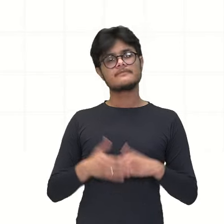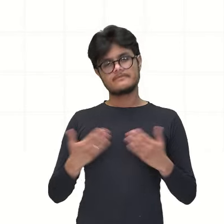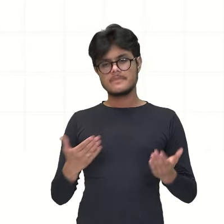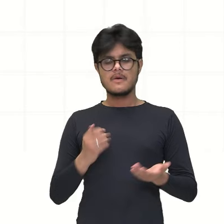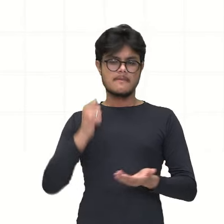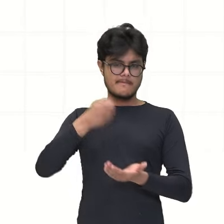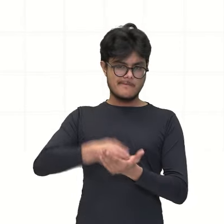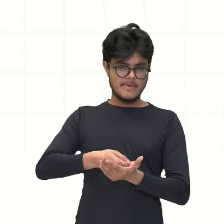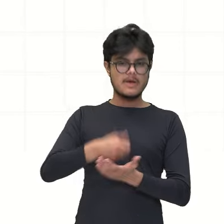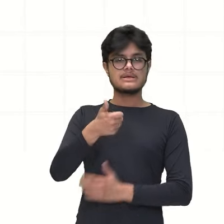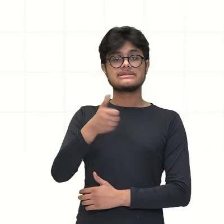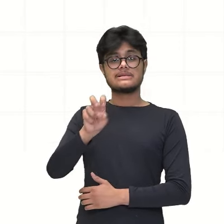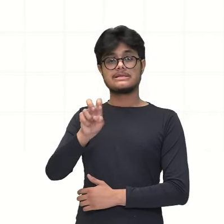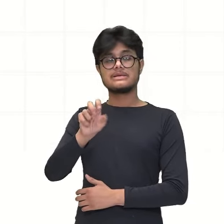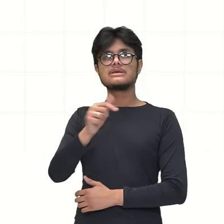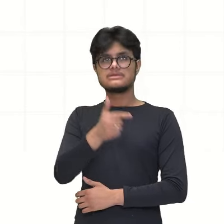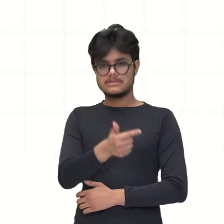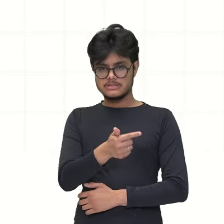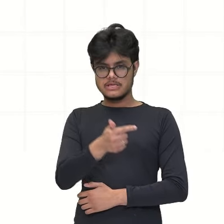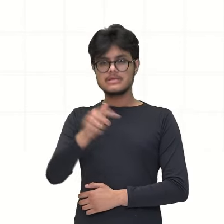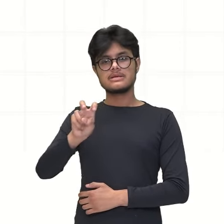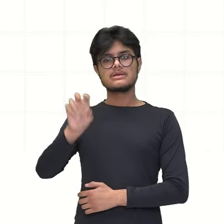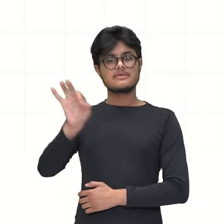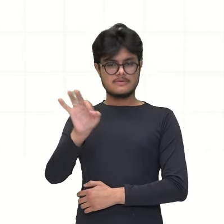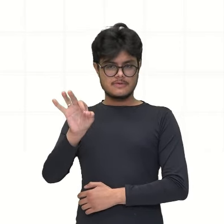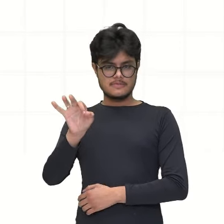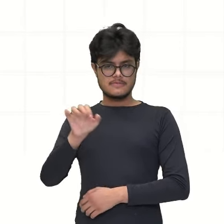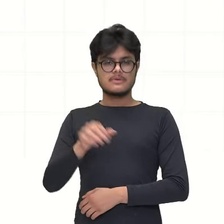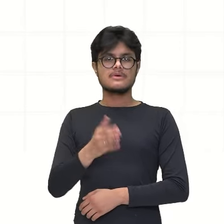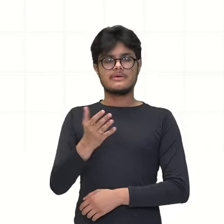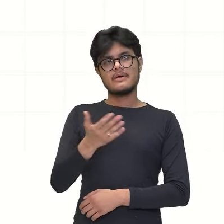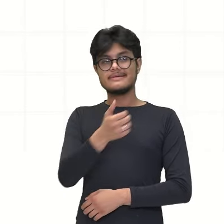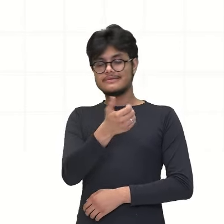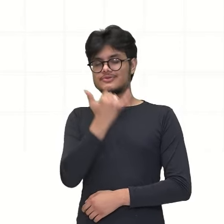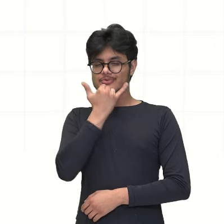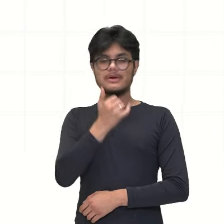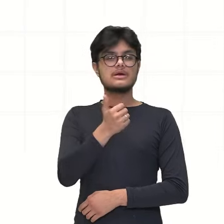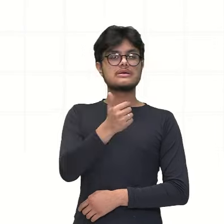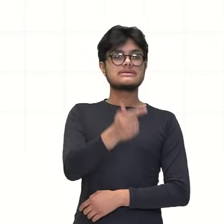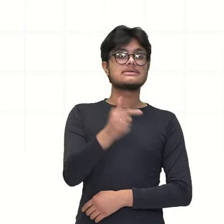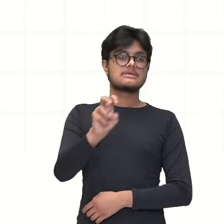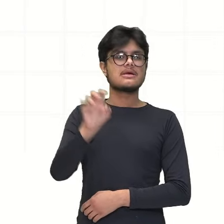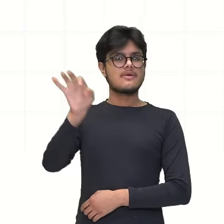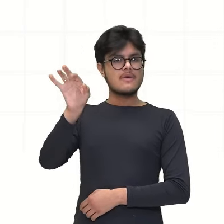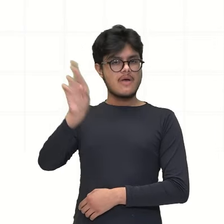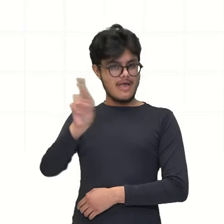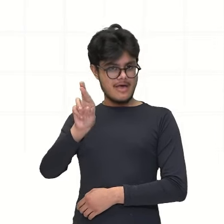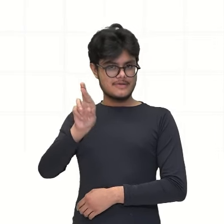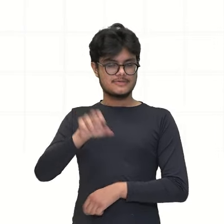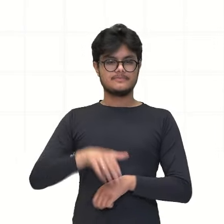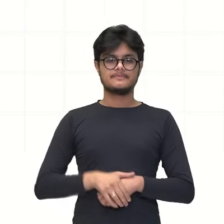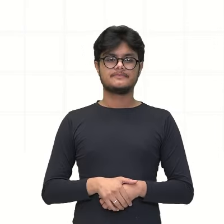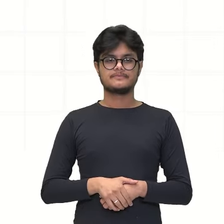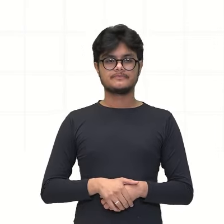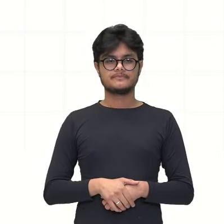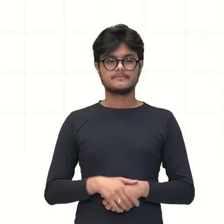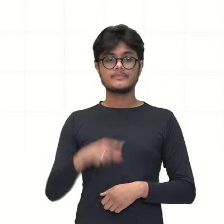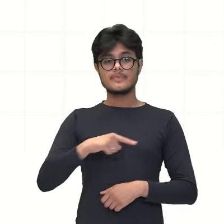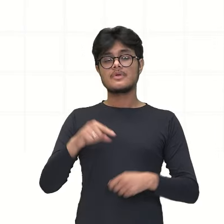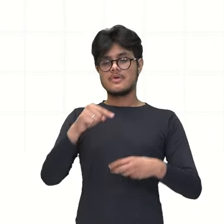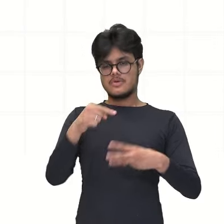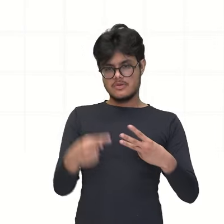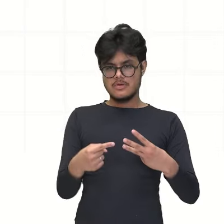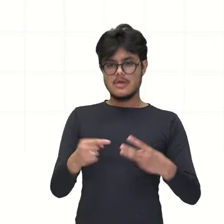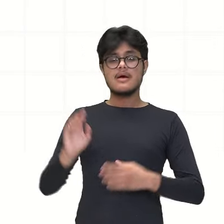valor de R$ 75. Ou seja, das três opções, qual é a